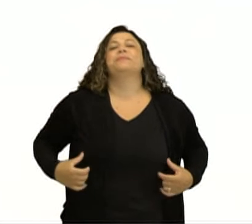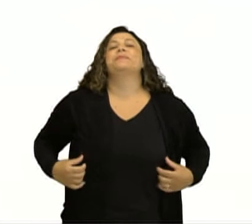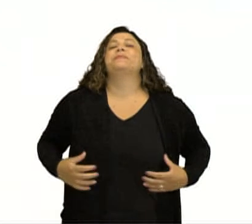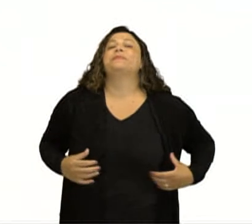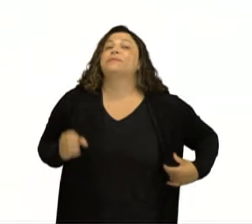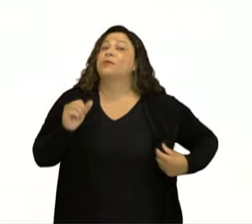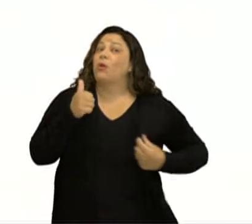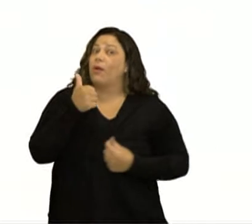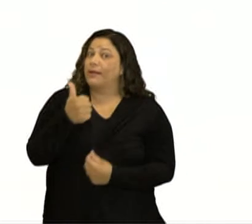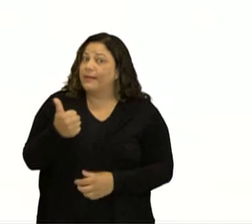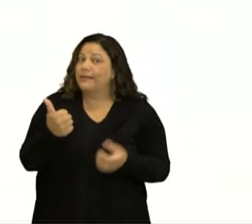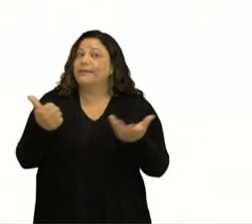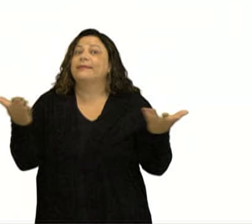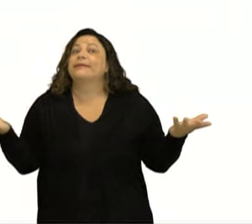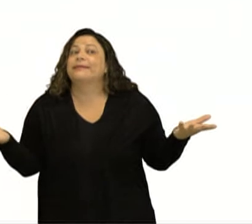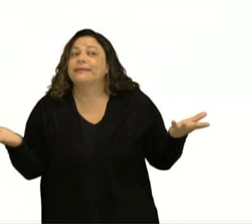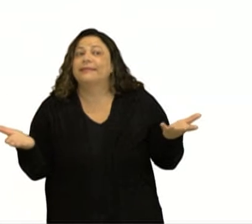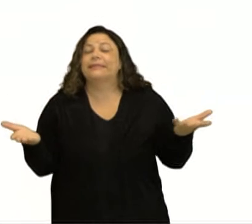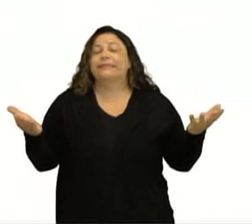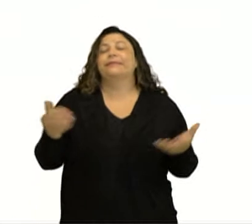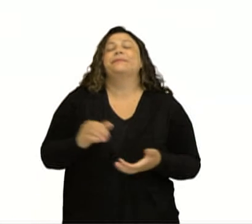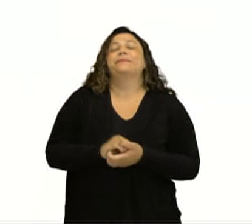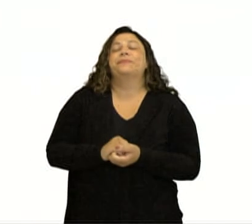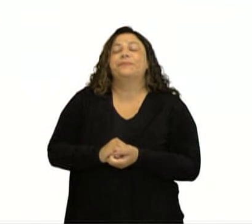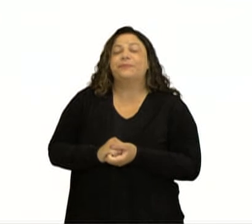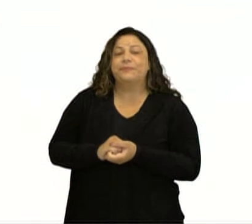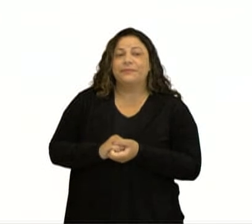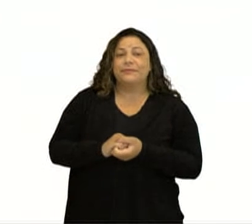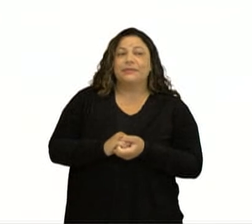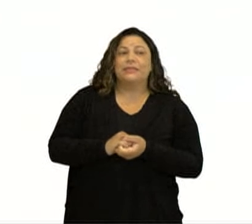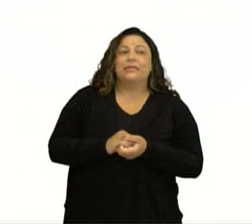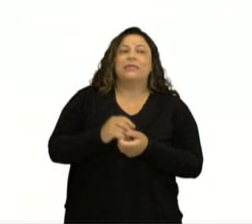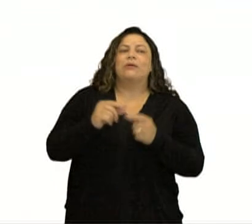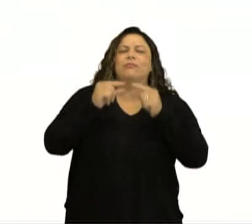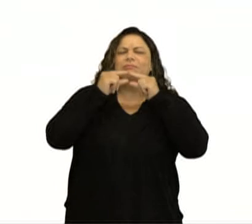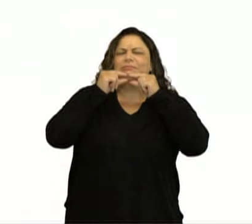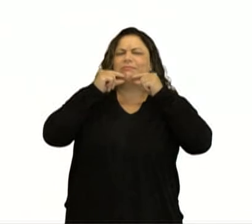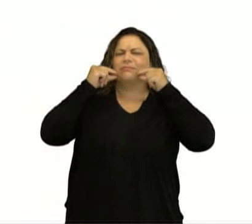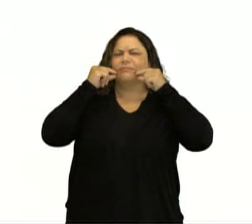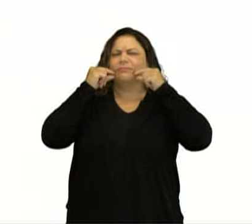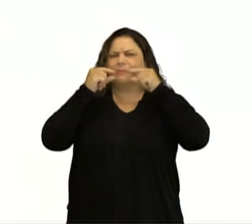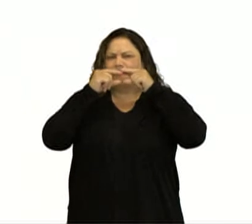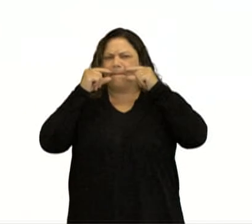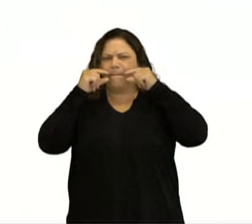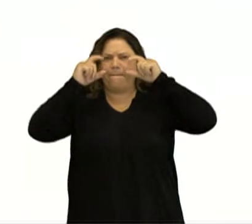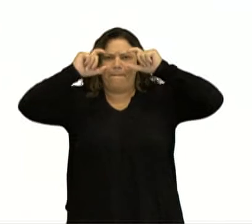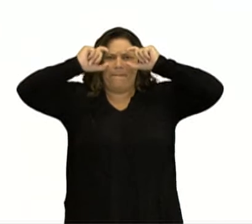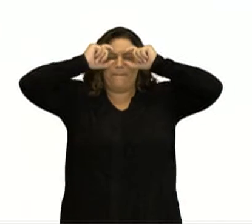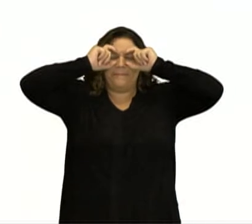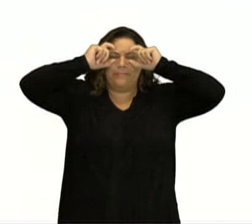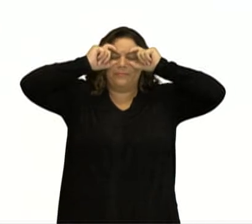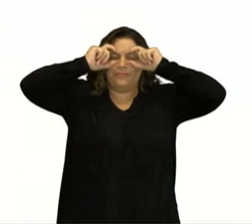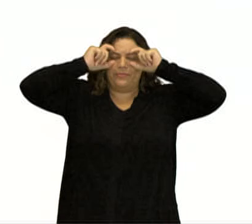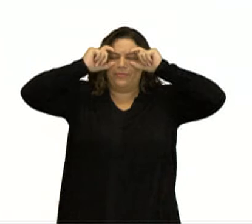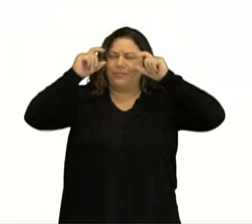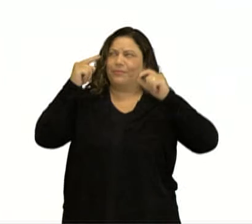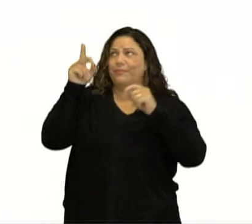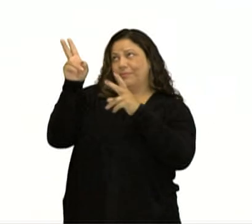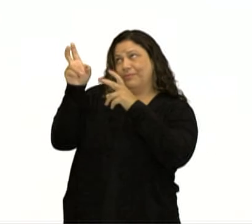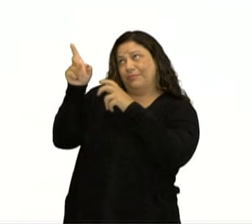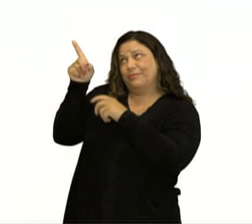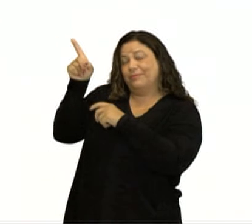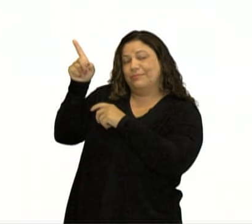Bem, então nosso amigo aqui, nosso que tem um cavanhaque bonito de óculos escuros, está fazendo isso. Então, jogou